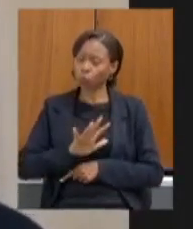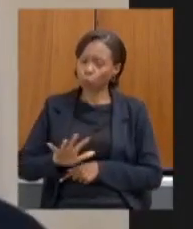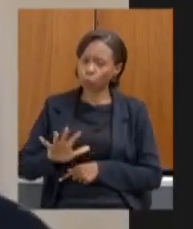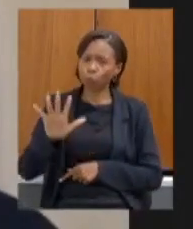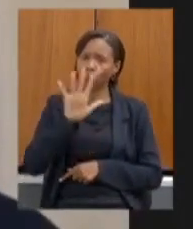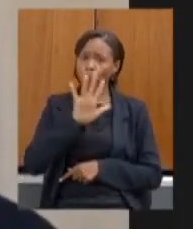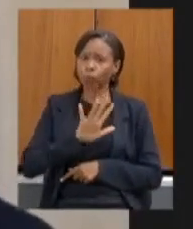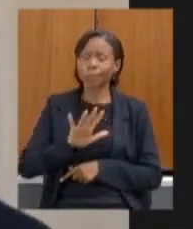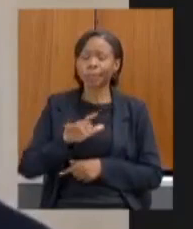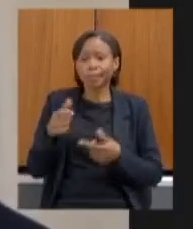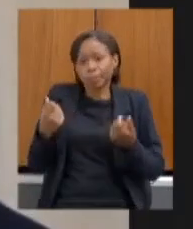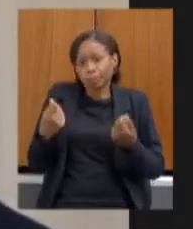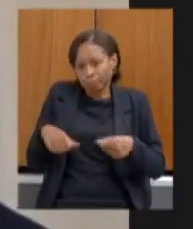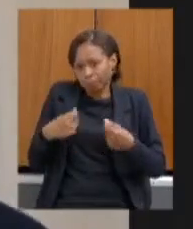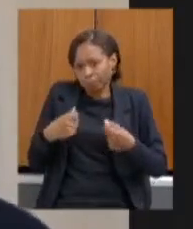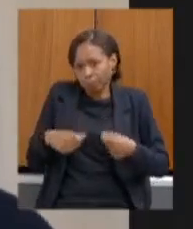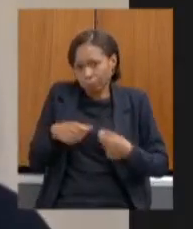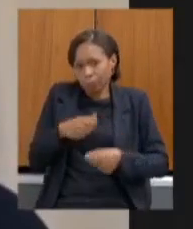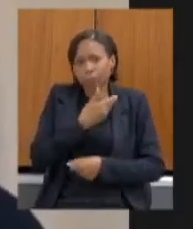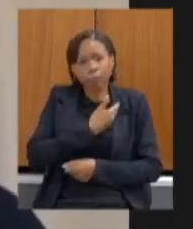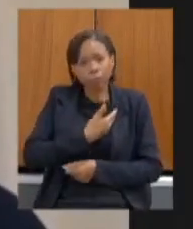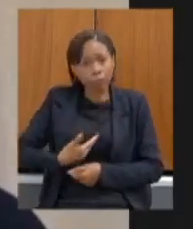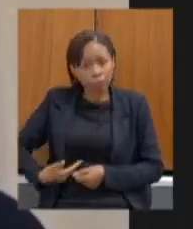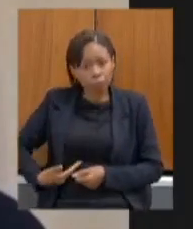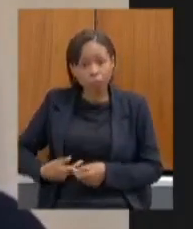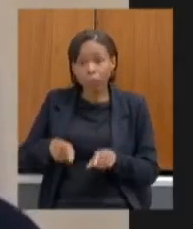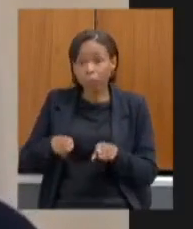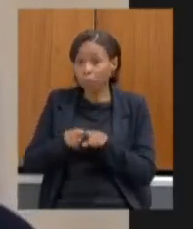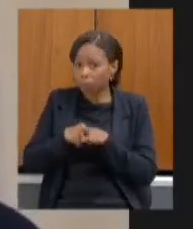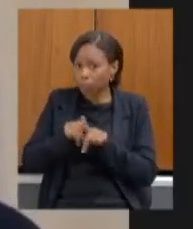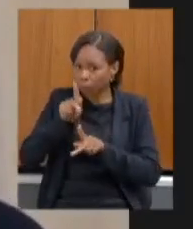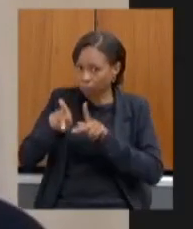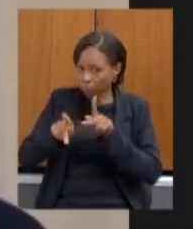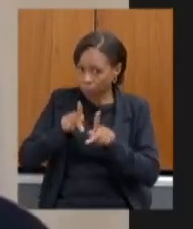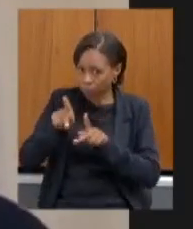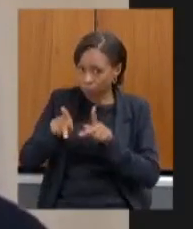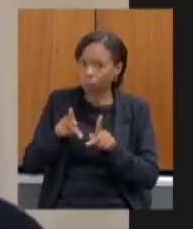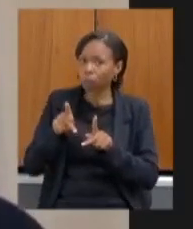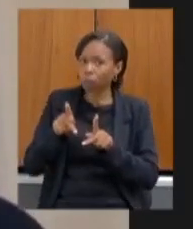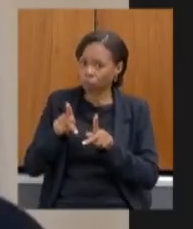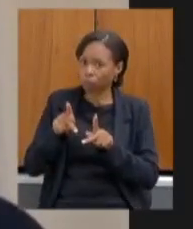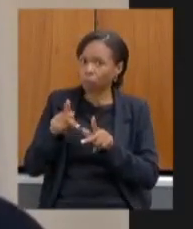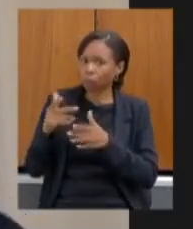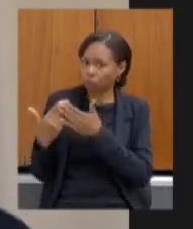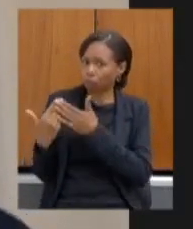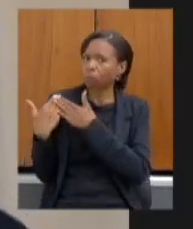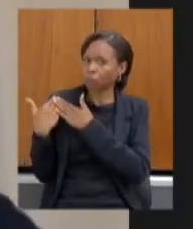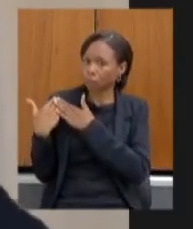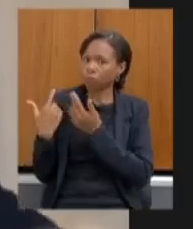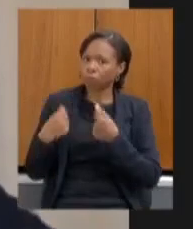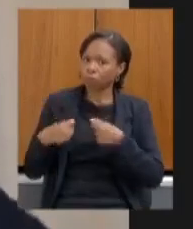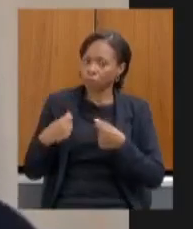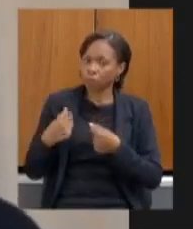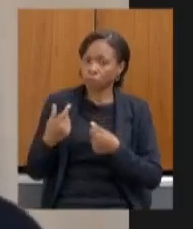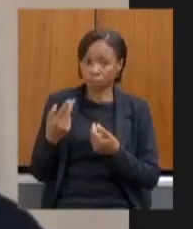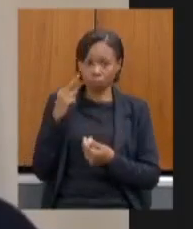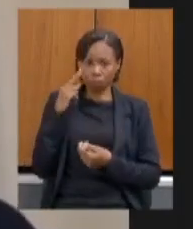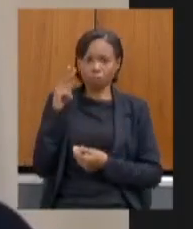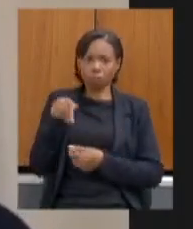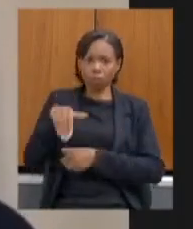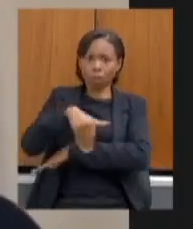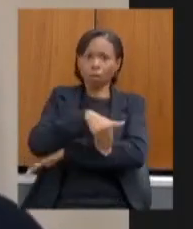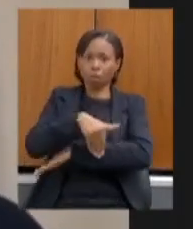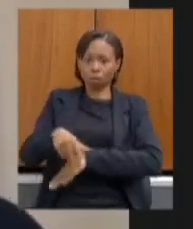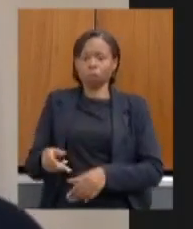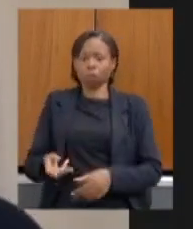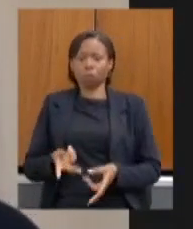tanto o governo quanto a população façam as suas partes. a população está aí, gente anda pelas ruas e fica apavorado